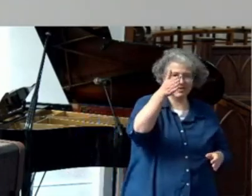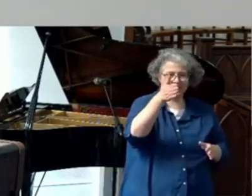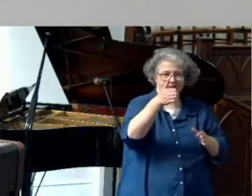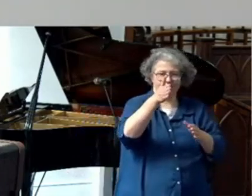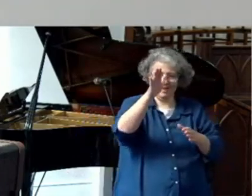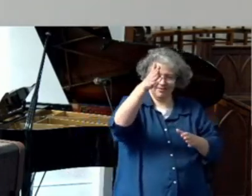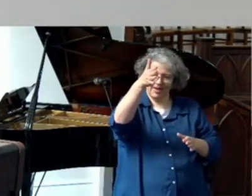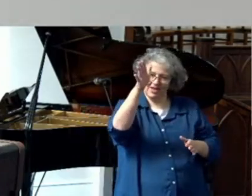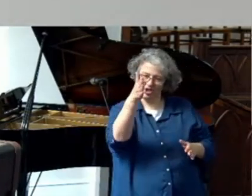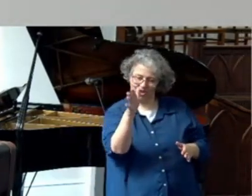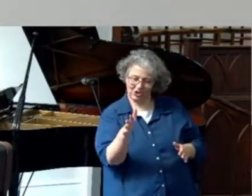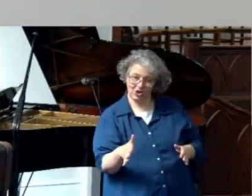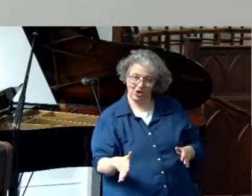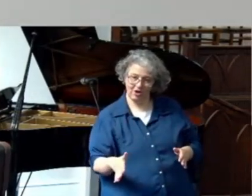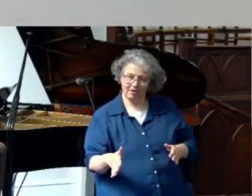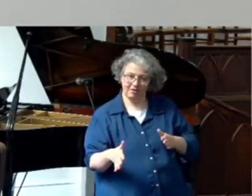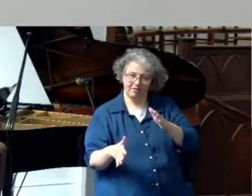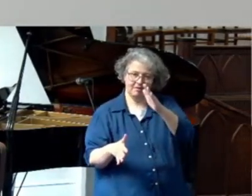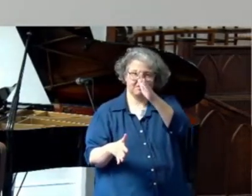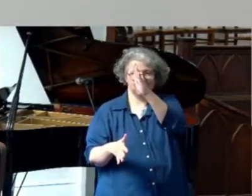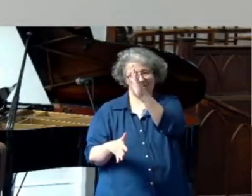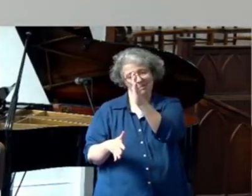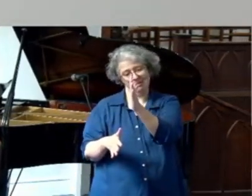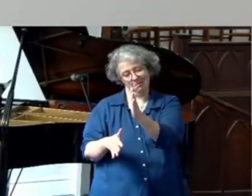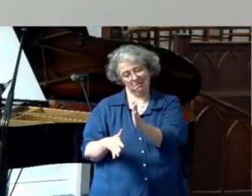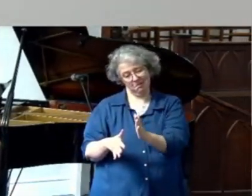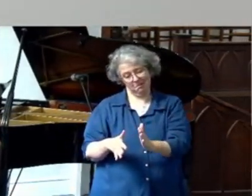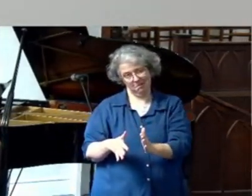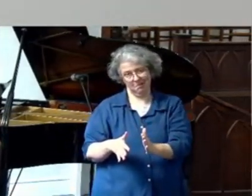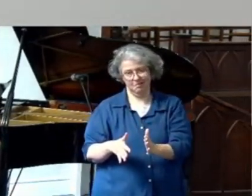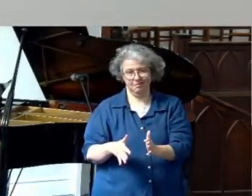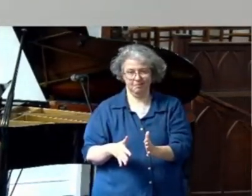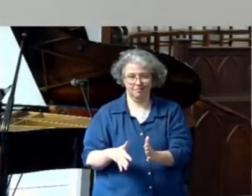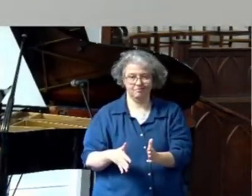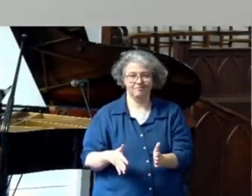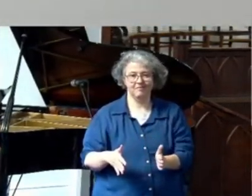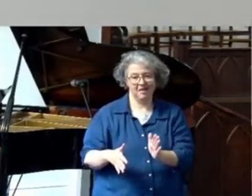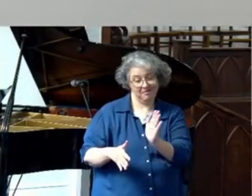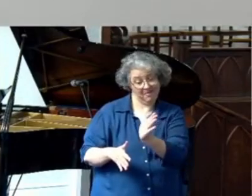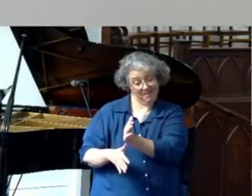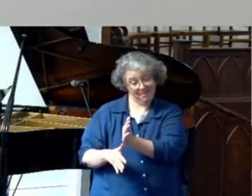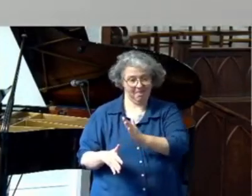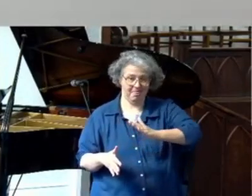lado não consegue ter a ideia de que isso aqui está reto. Só um prumo colocado aqui faria isso.